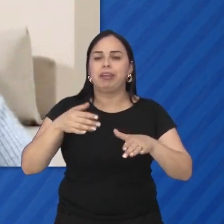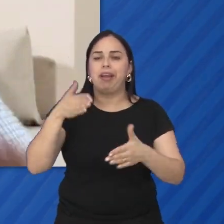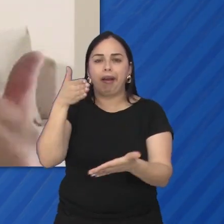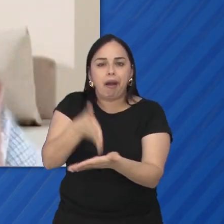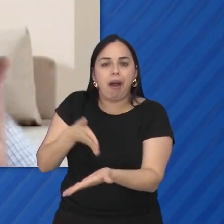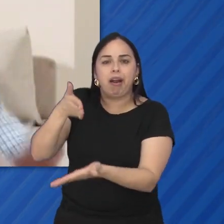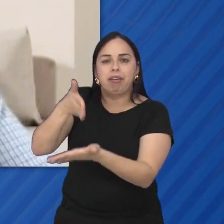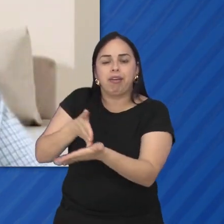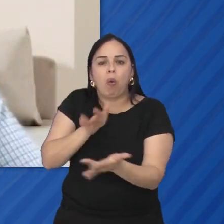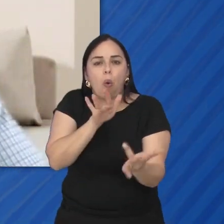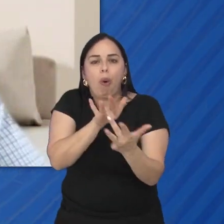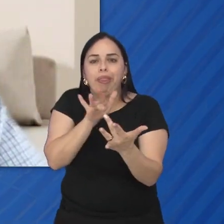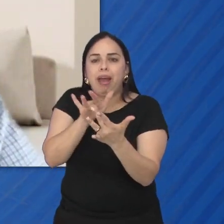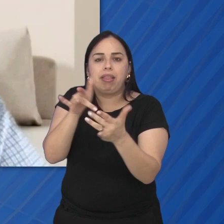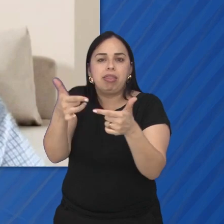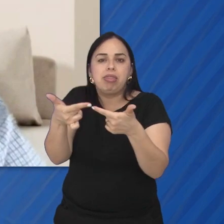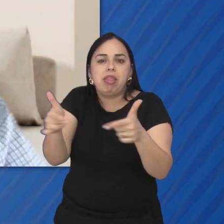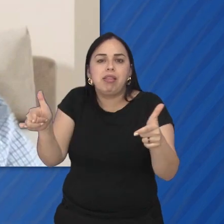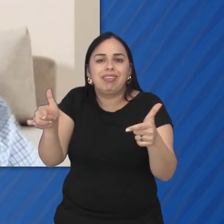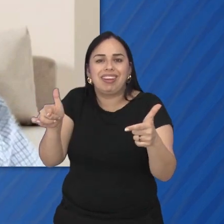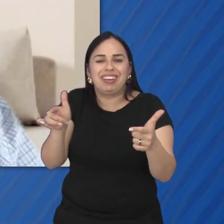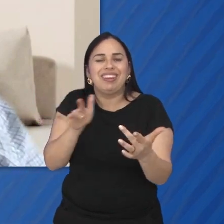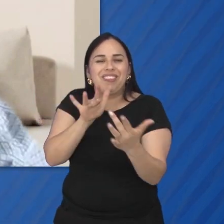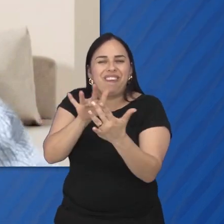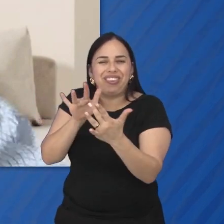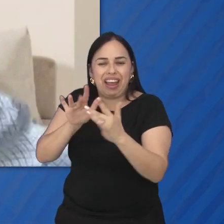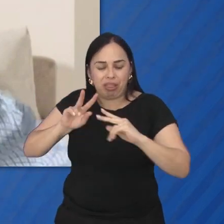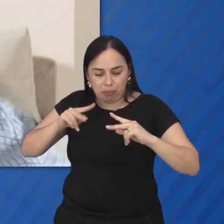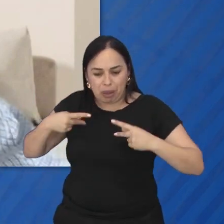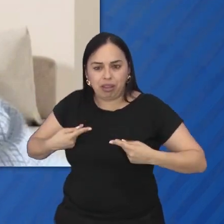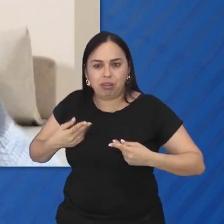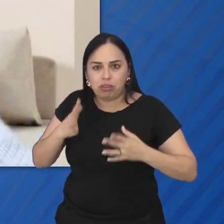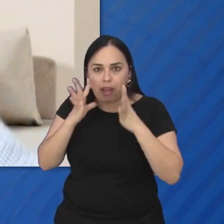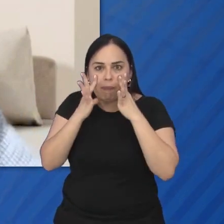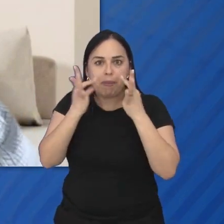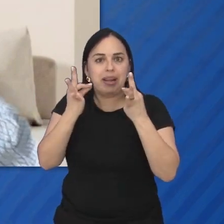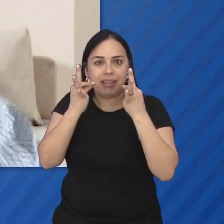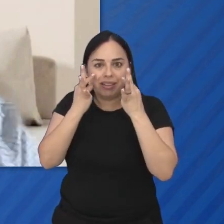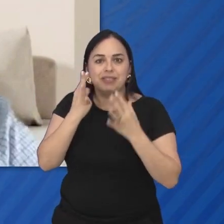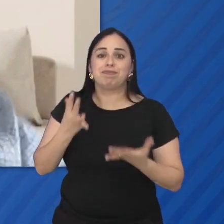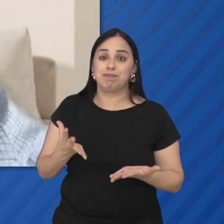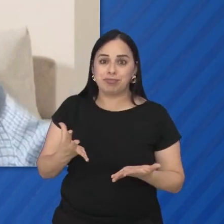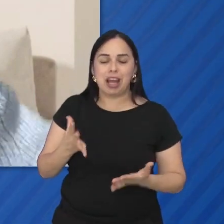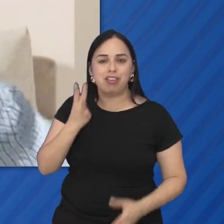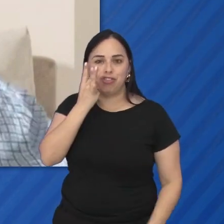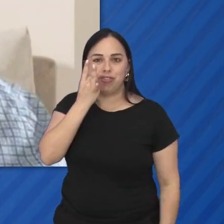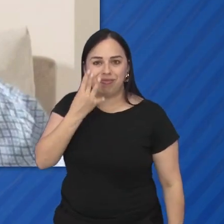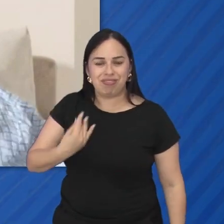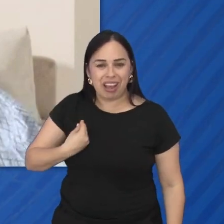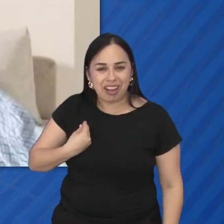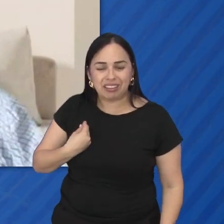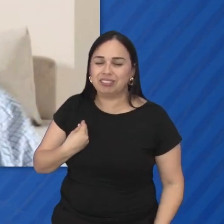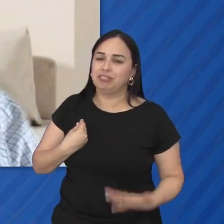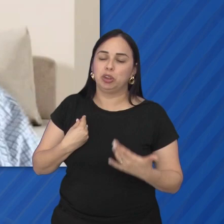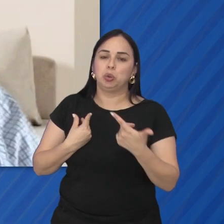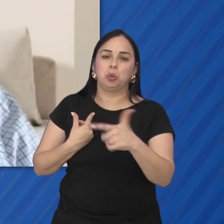isso. Isso impede aquele contato mais humano que o professor tem, e aí em todos os